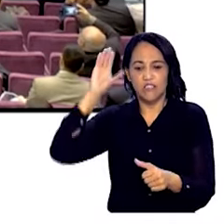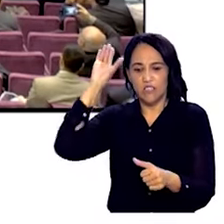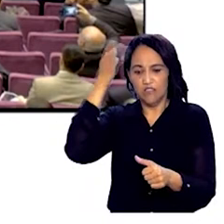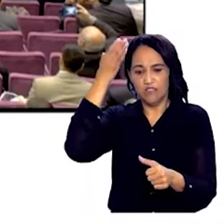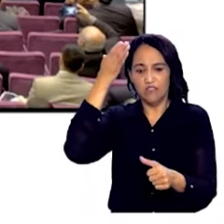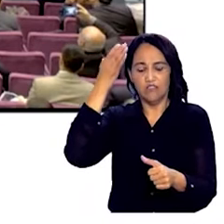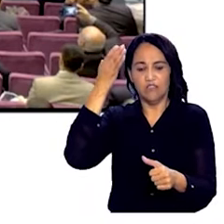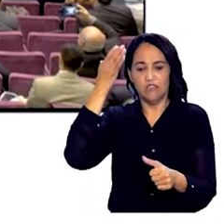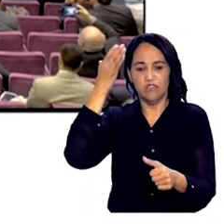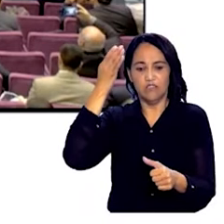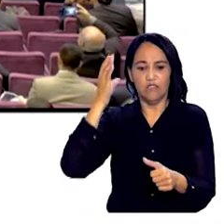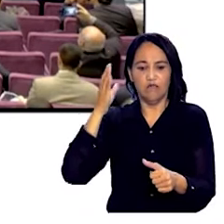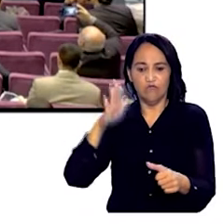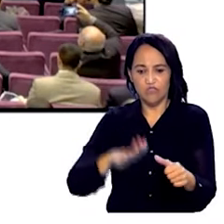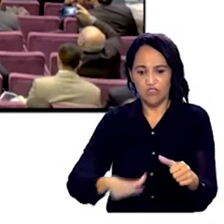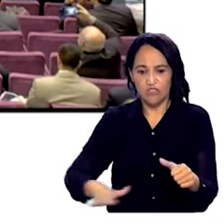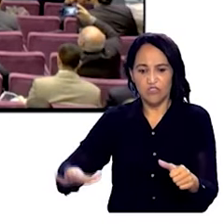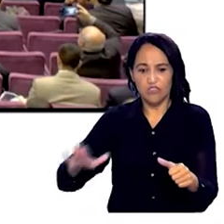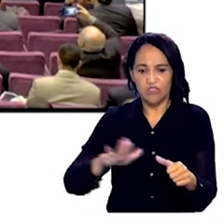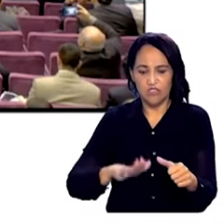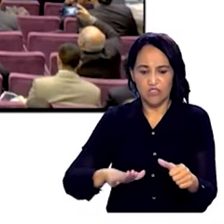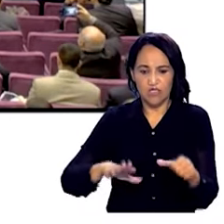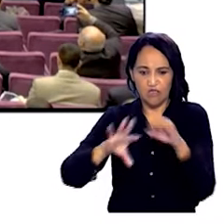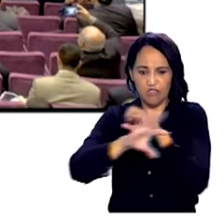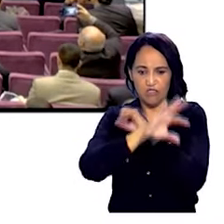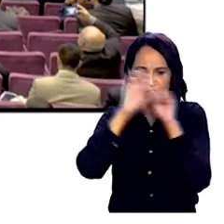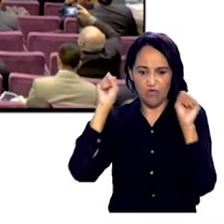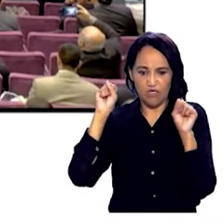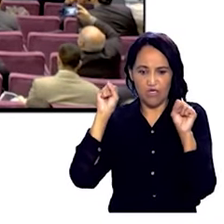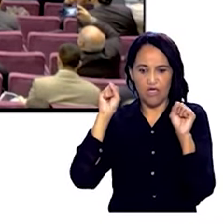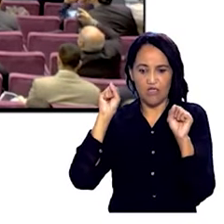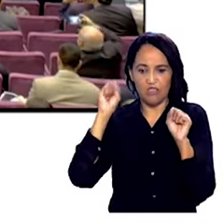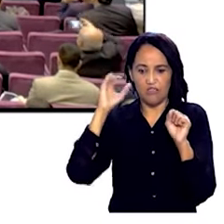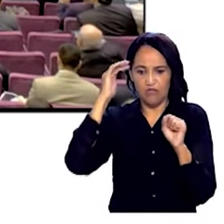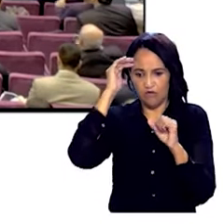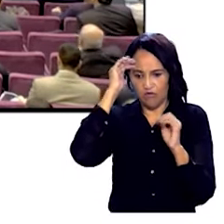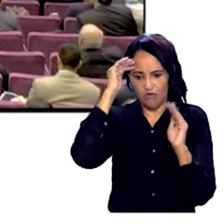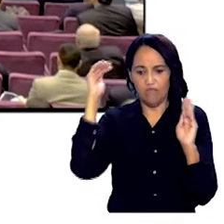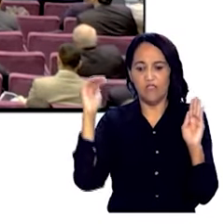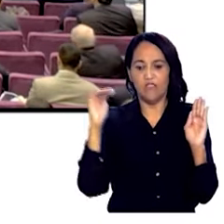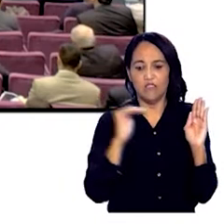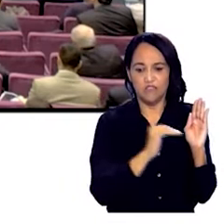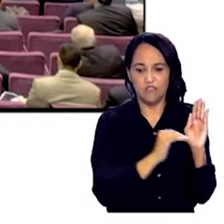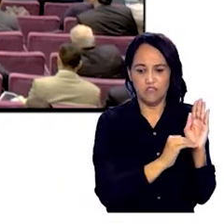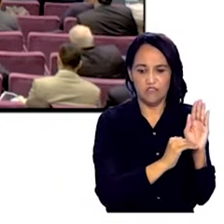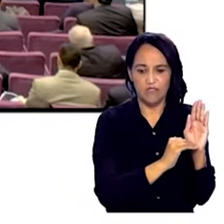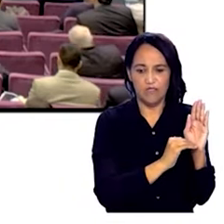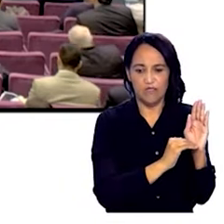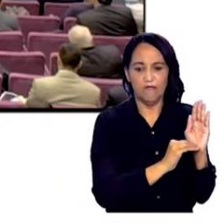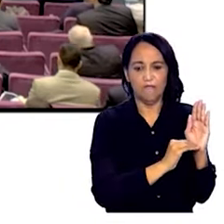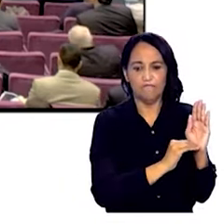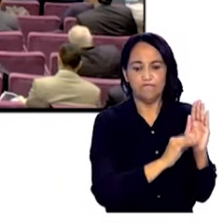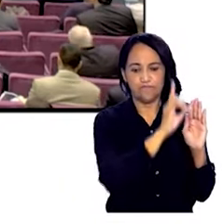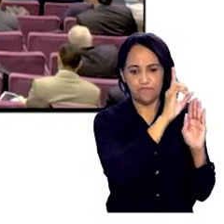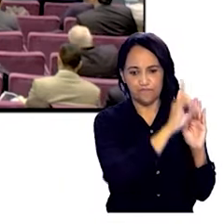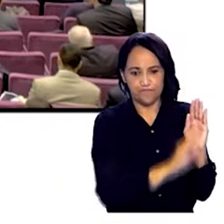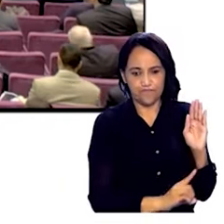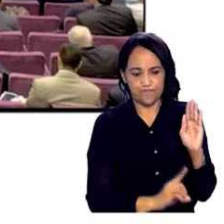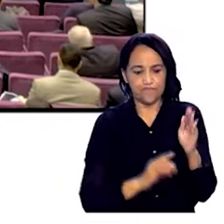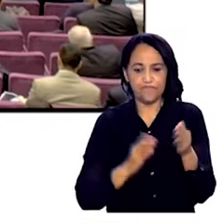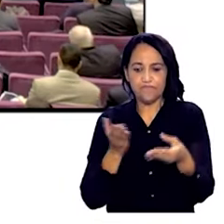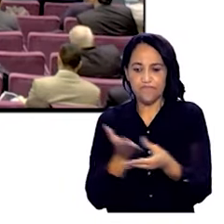artigos e pesquisas relativos à teoria do processo e ao direito processual civil publicados em obras coletivas e